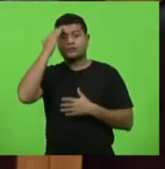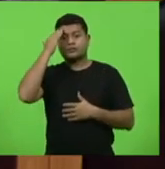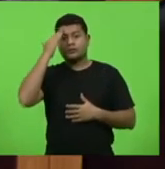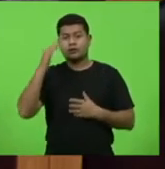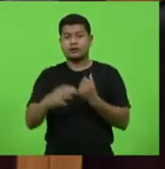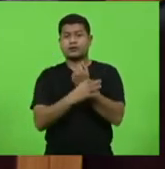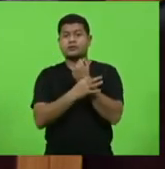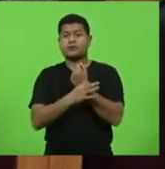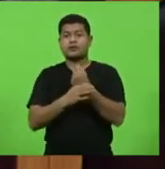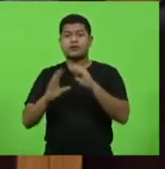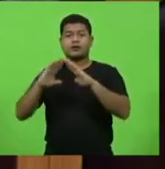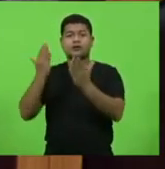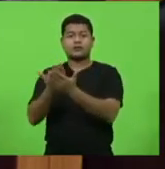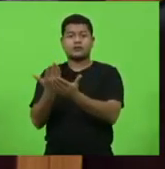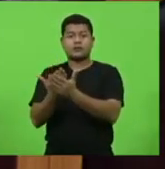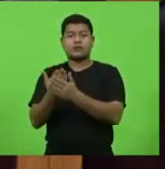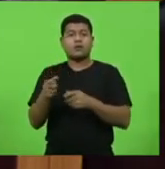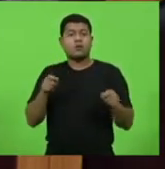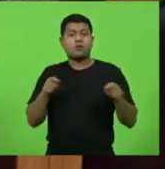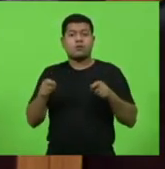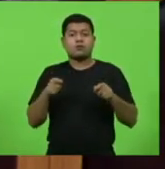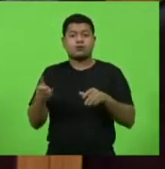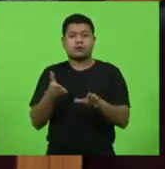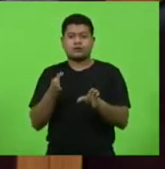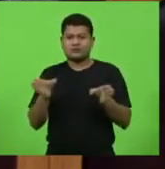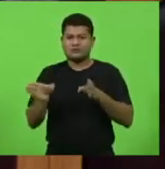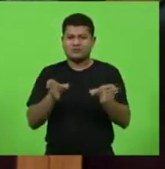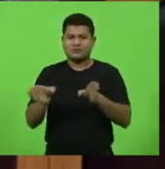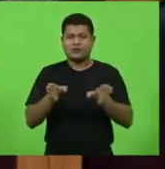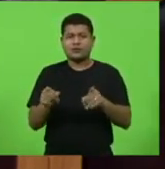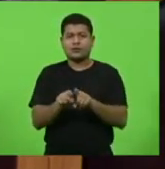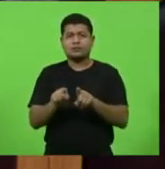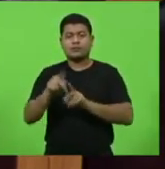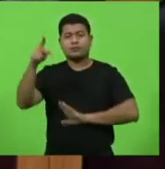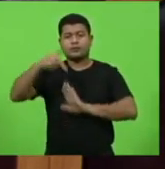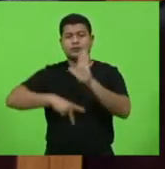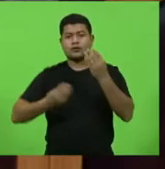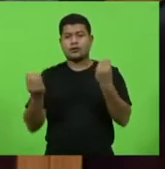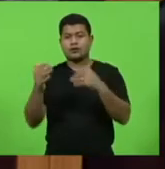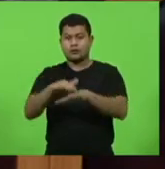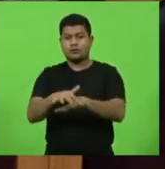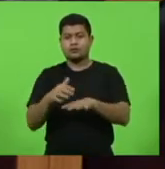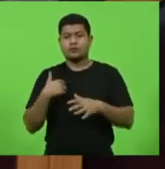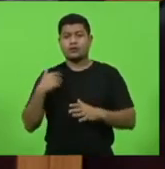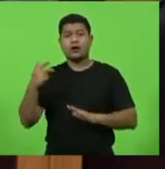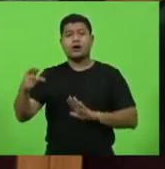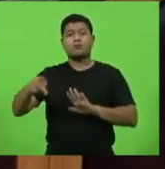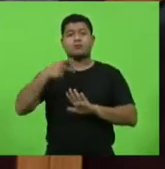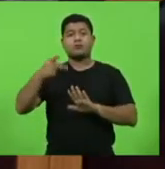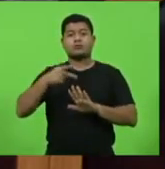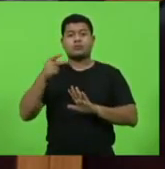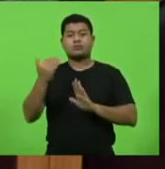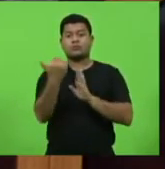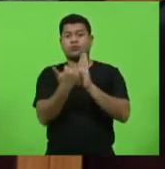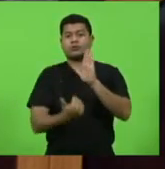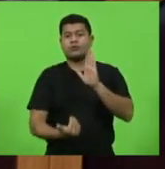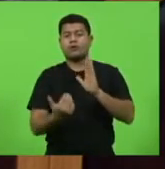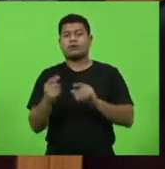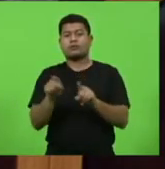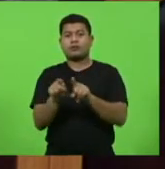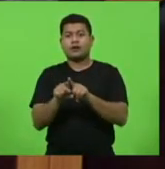Santa Catarina, controle de acesso, projeto de inclusão, protocolos para os casos de bullying, que é muito importante.